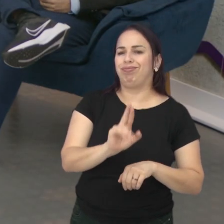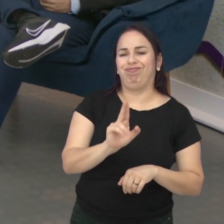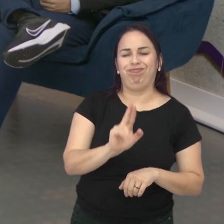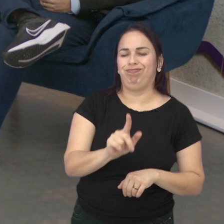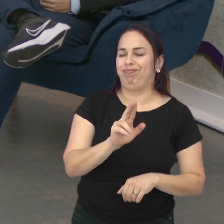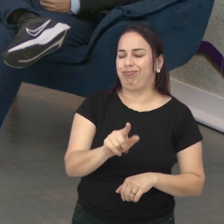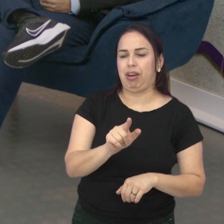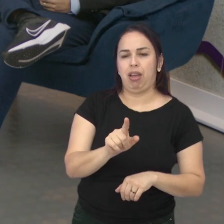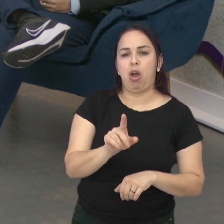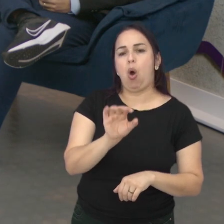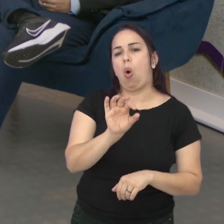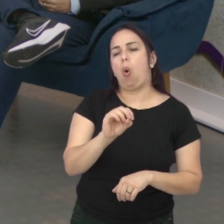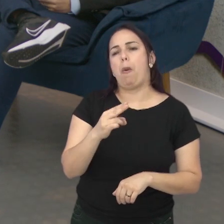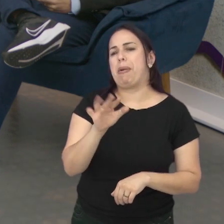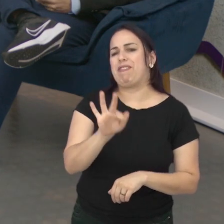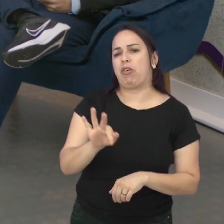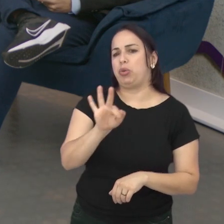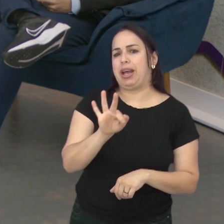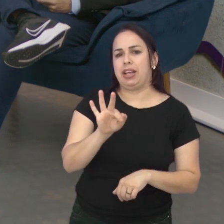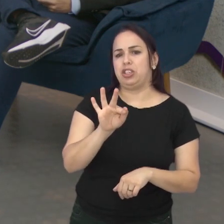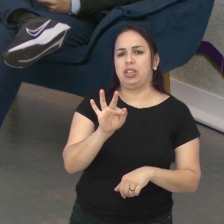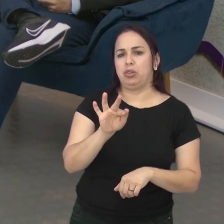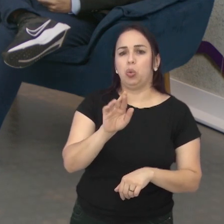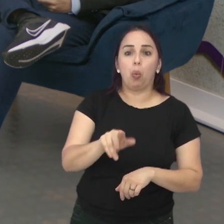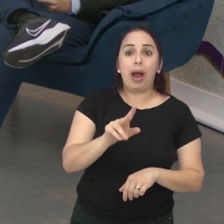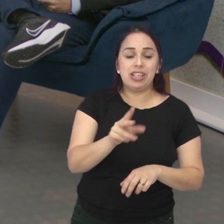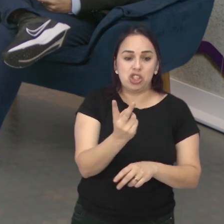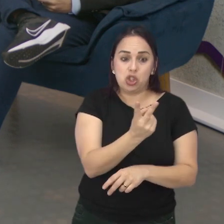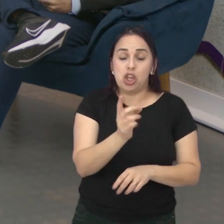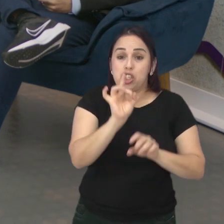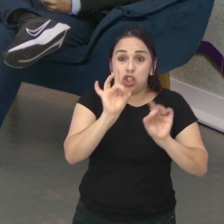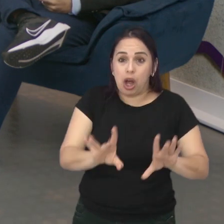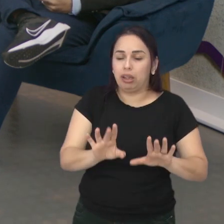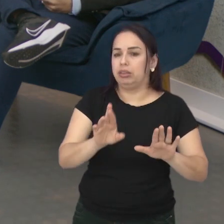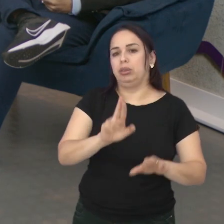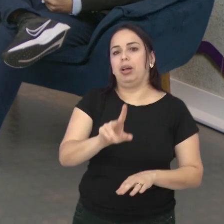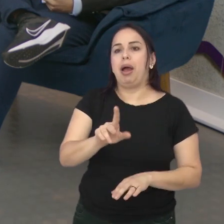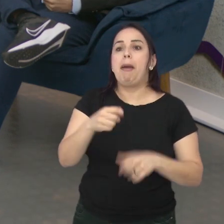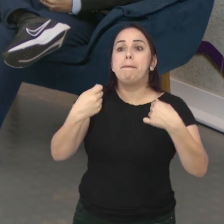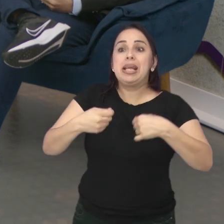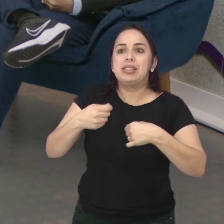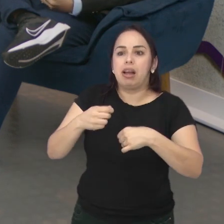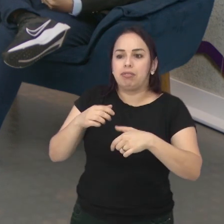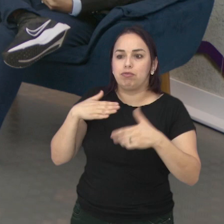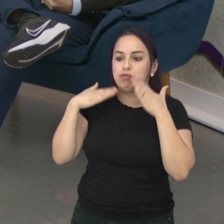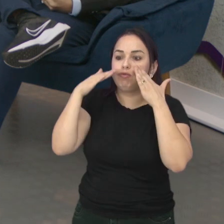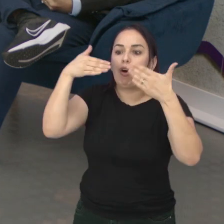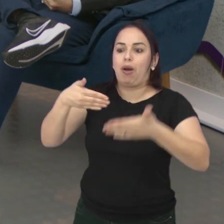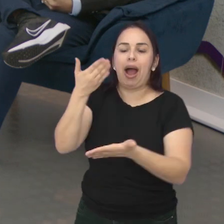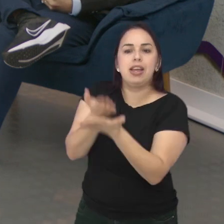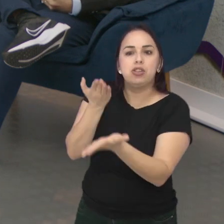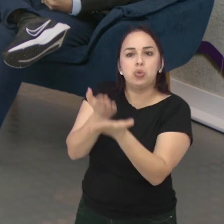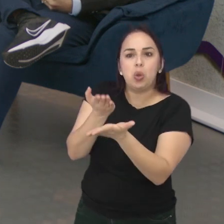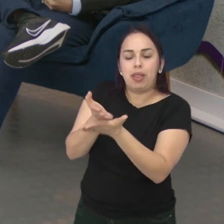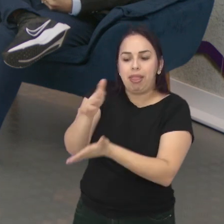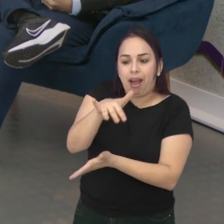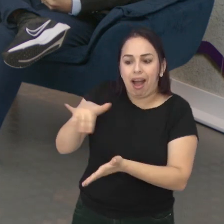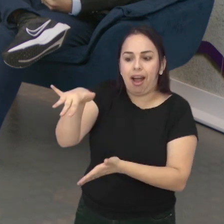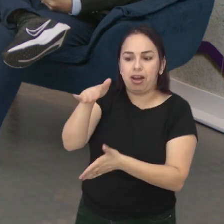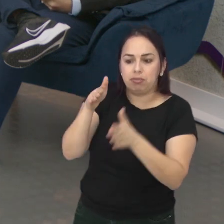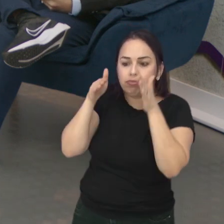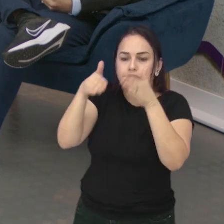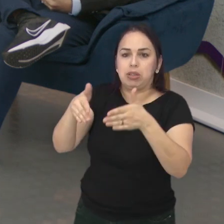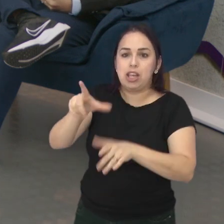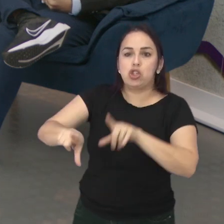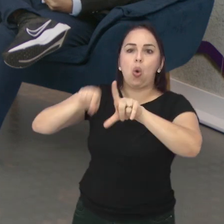curso ou uma faculdade para ser ator, né? O teatro em si. Você tem que se especializar no